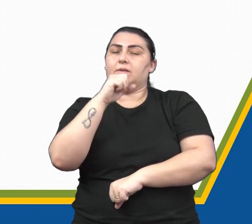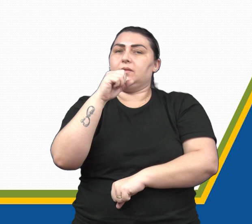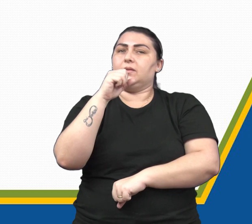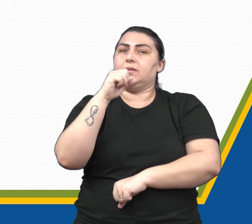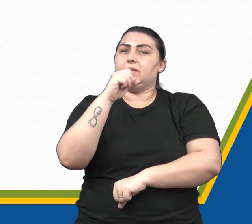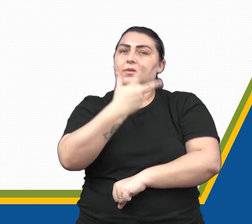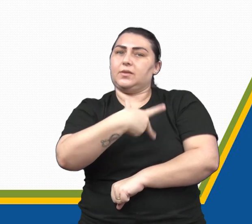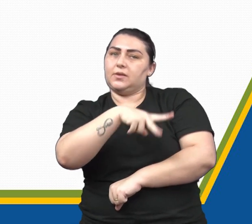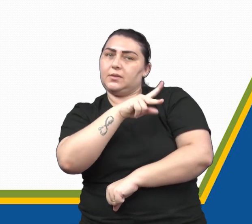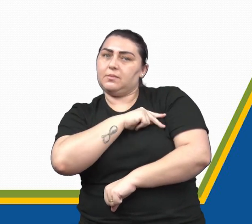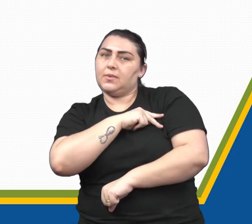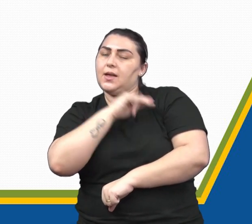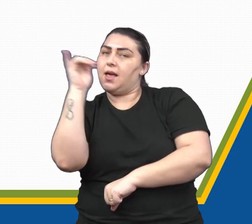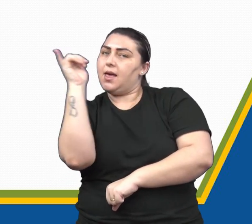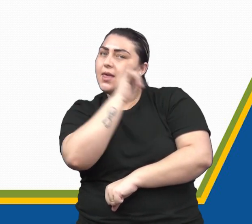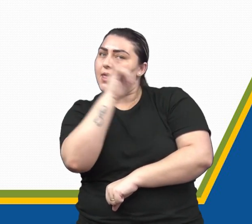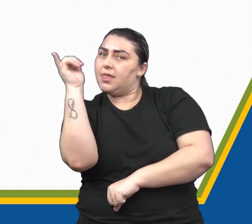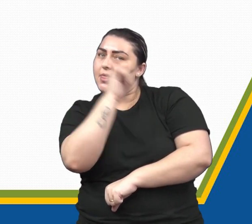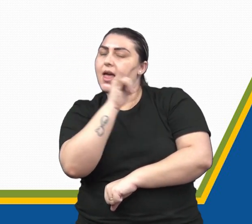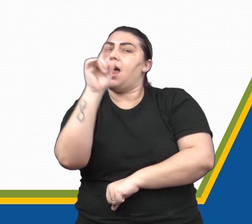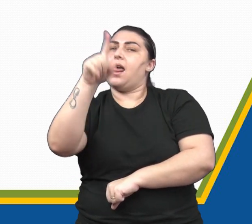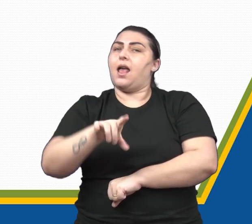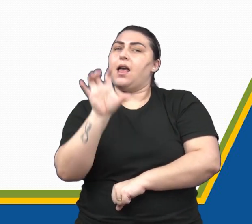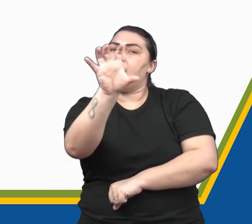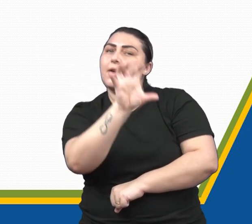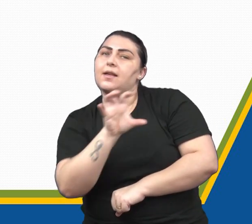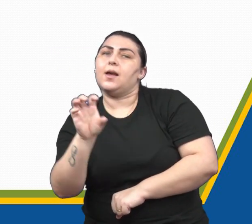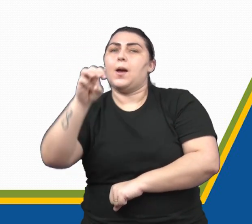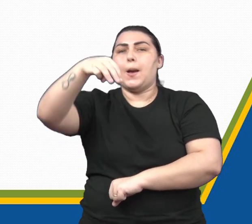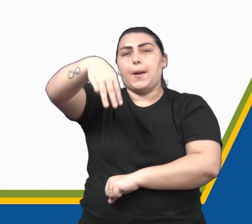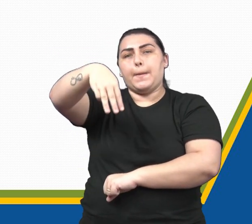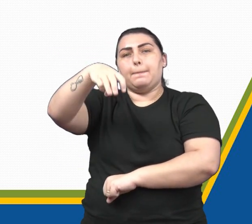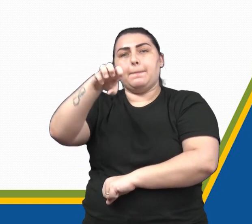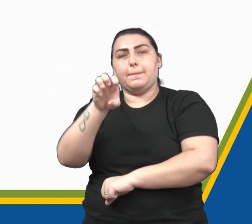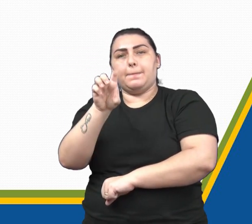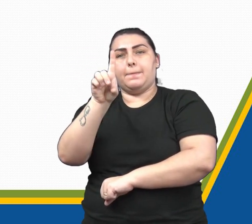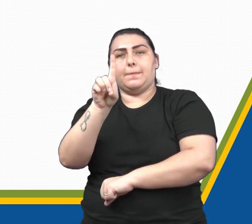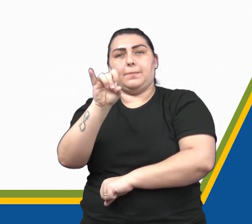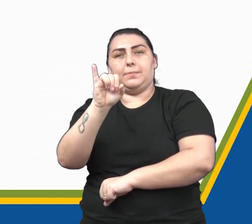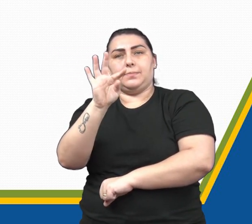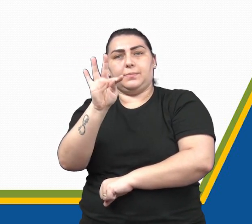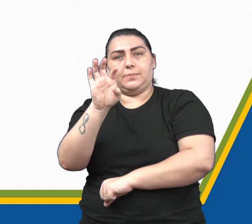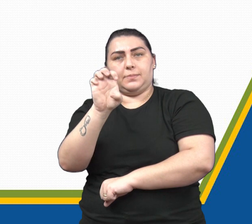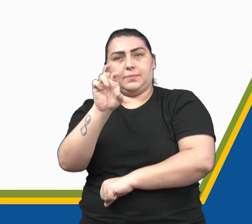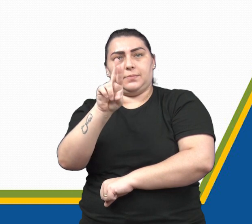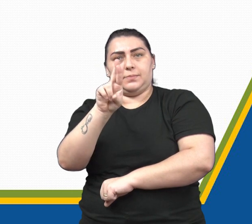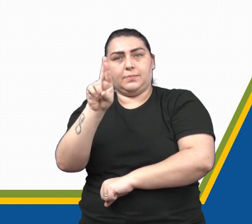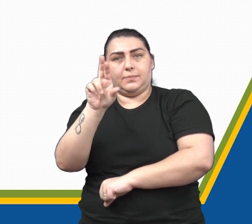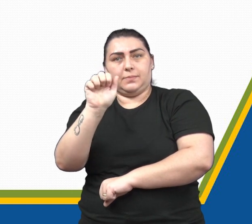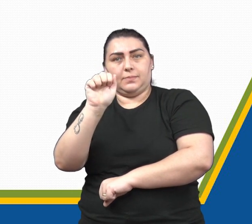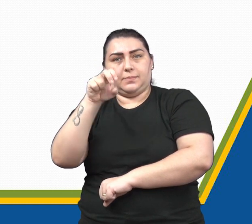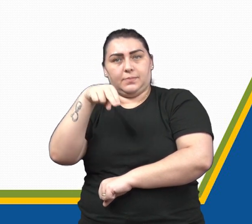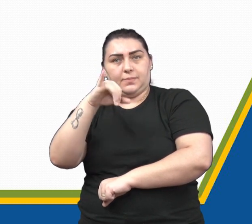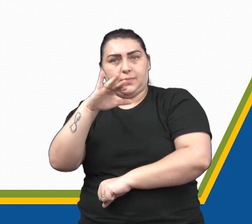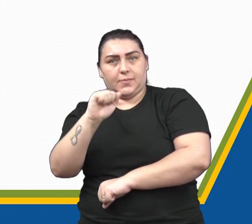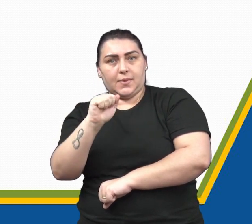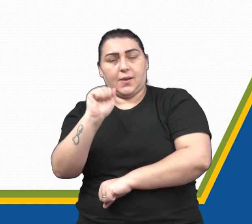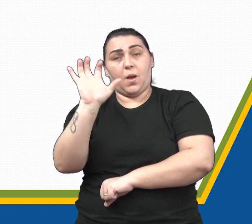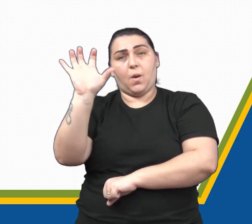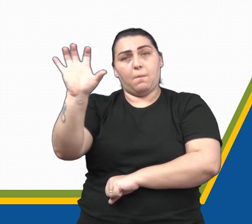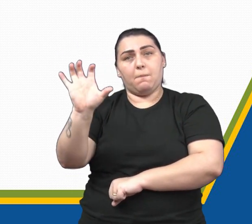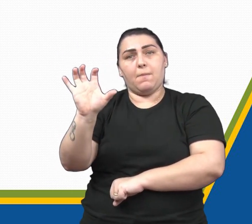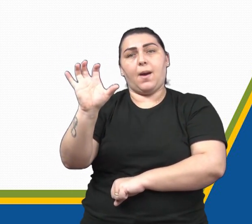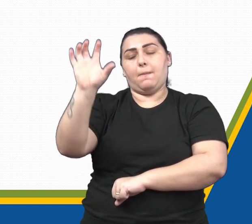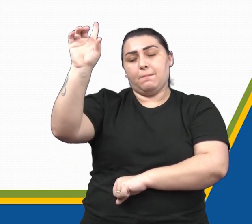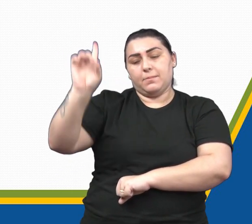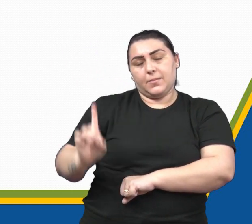vegetação mediterrânea. Você pode perceber que no mapa ao lado, você tem maior quantidade de biomas. Por quê? Porque a